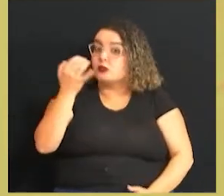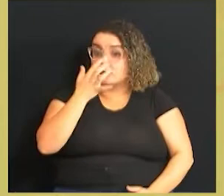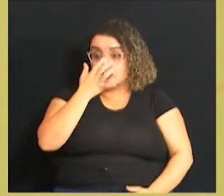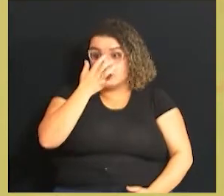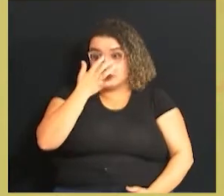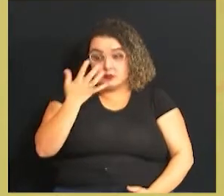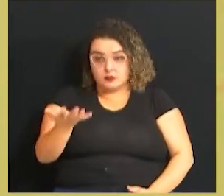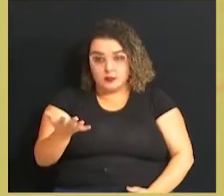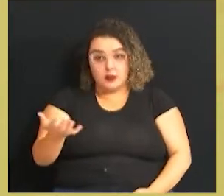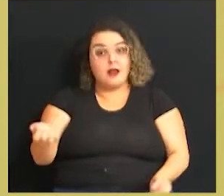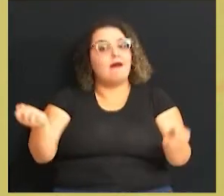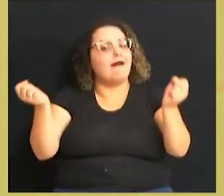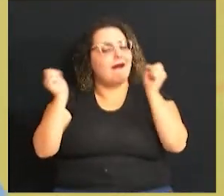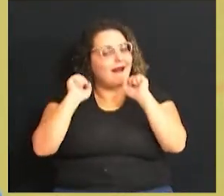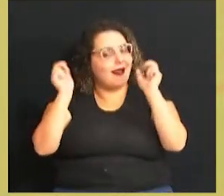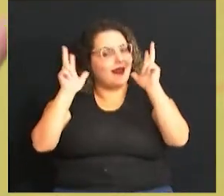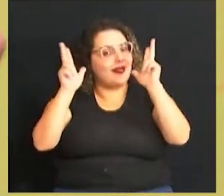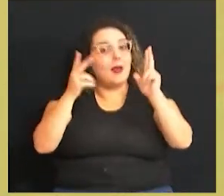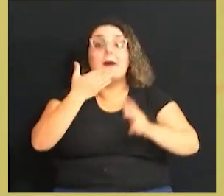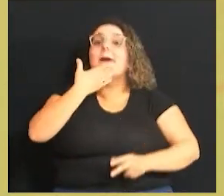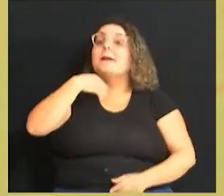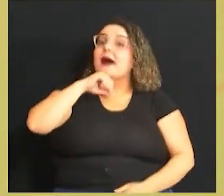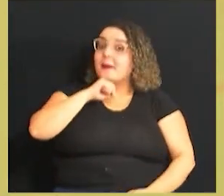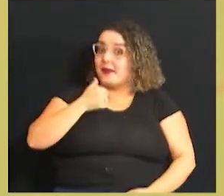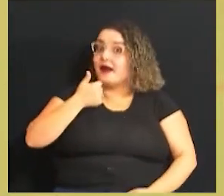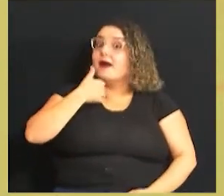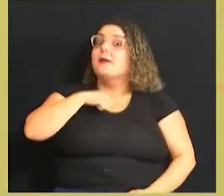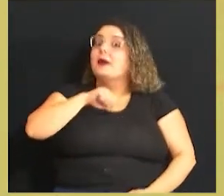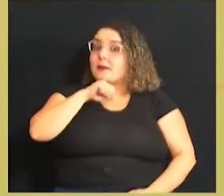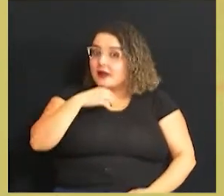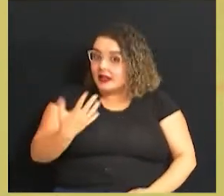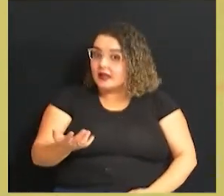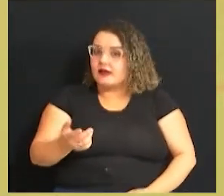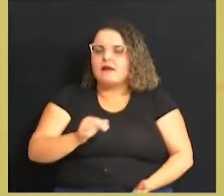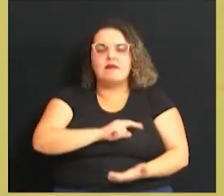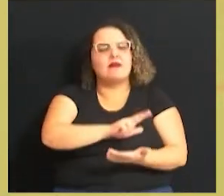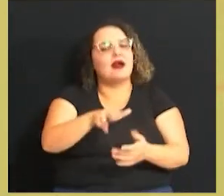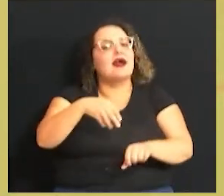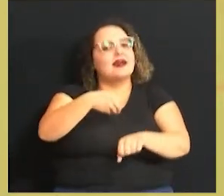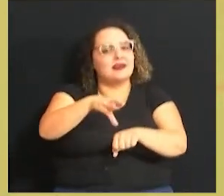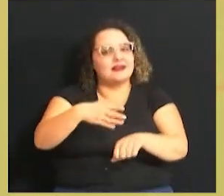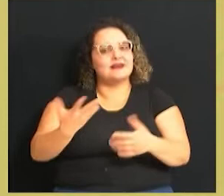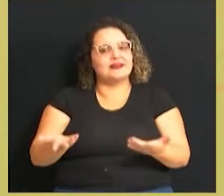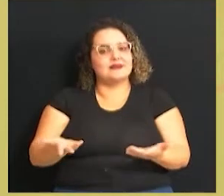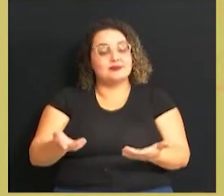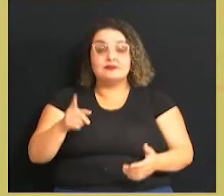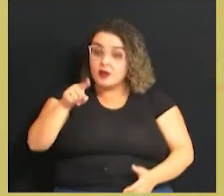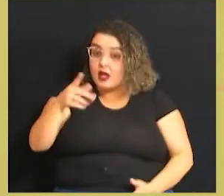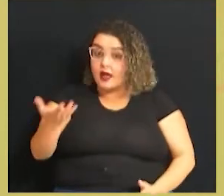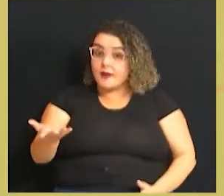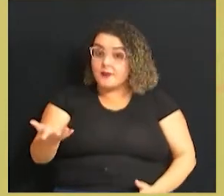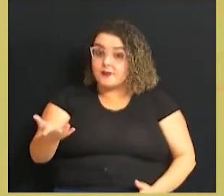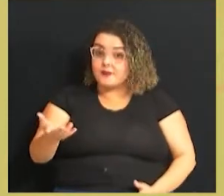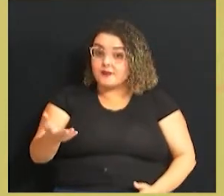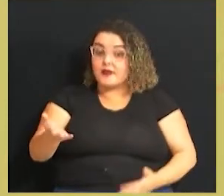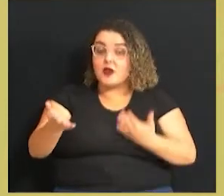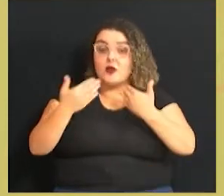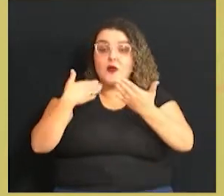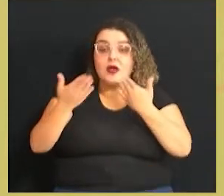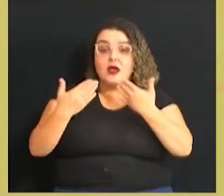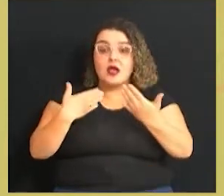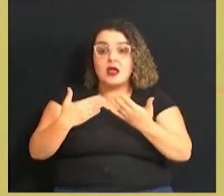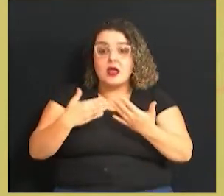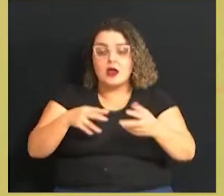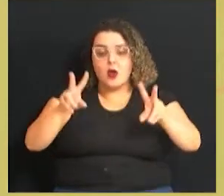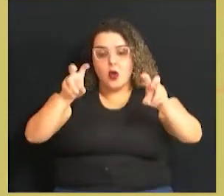muito importante. Então, atenção aí, papais, porque vem muitas dicas por aí. Pois é, a